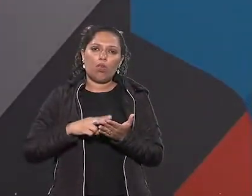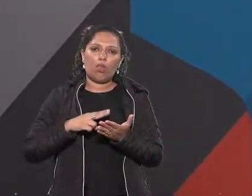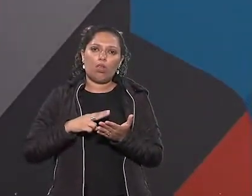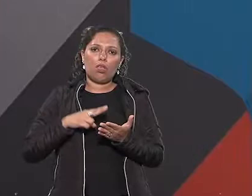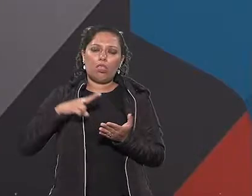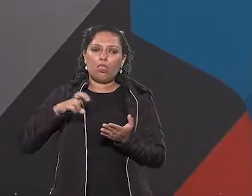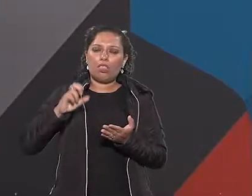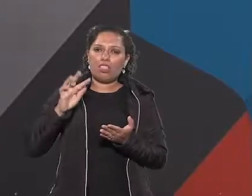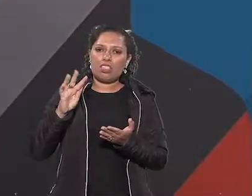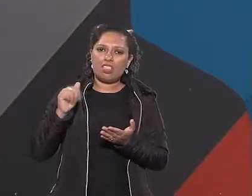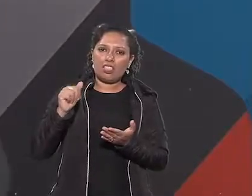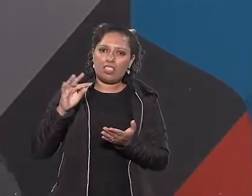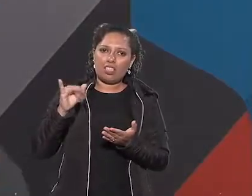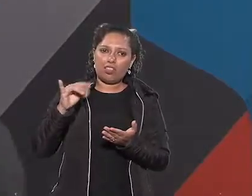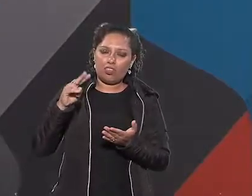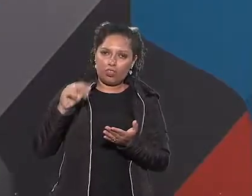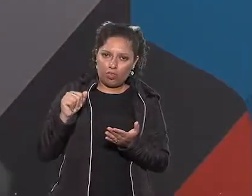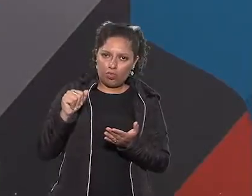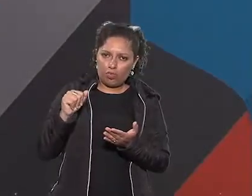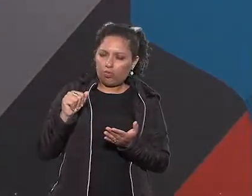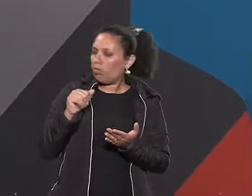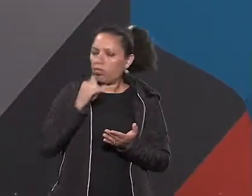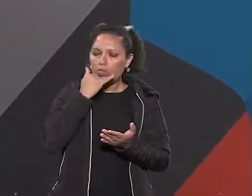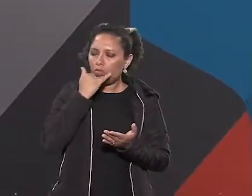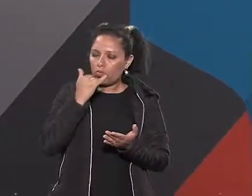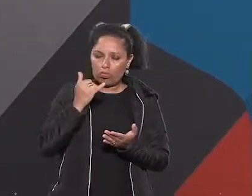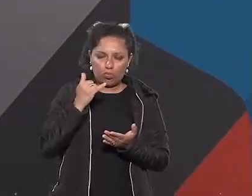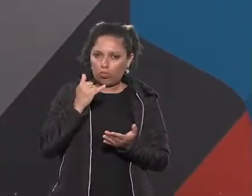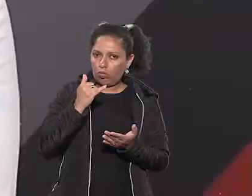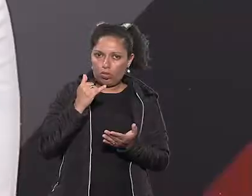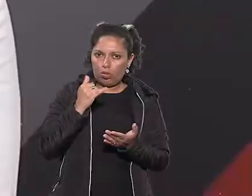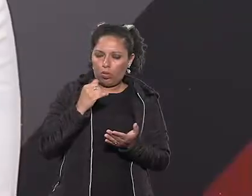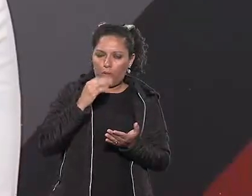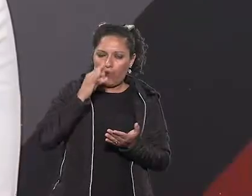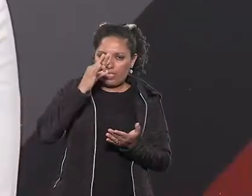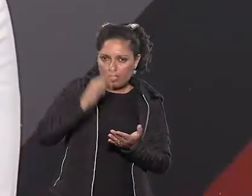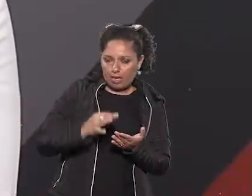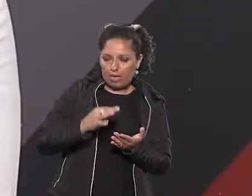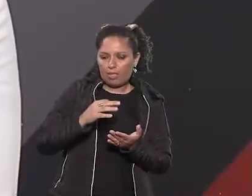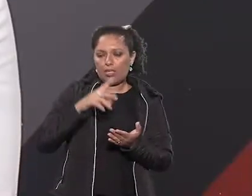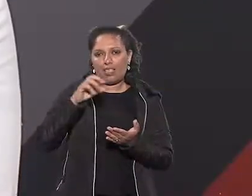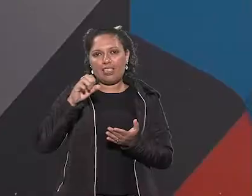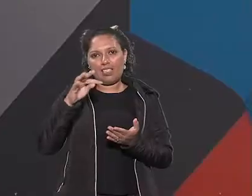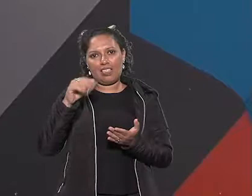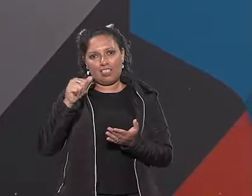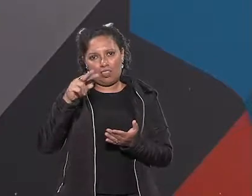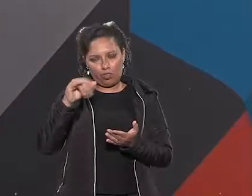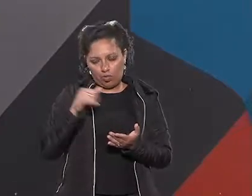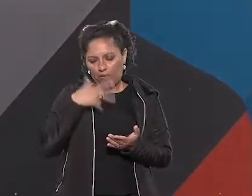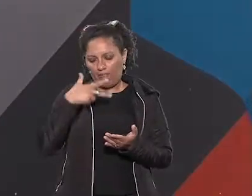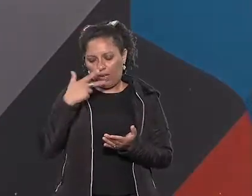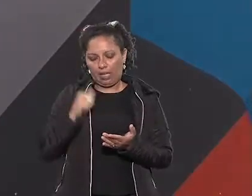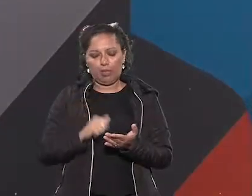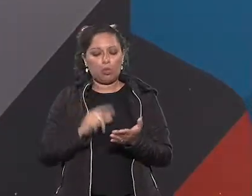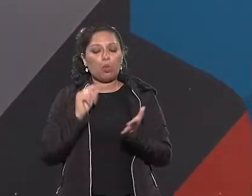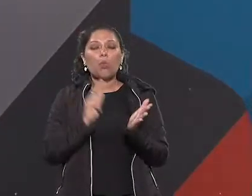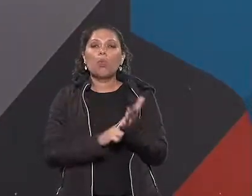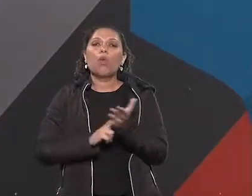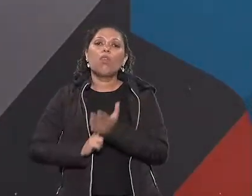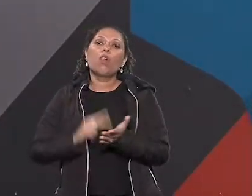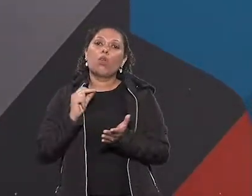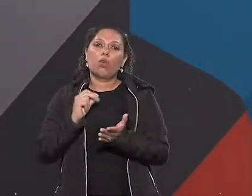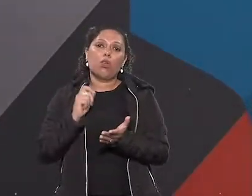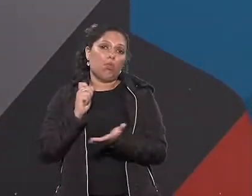negativa, certidão positiva com caráter negativo. O que quer dizer isso? Você está devendo,